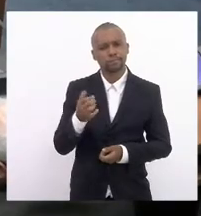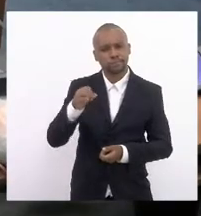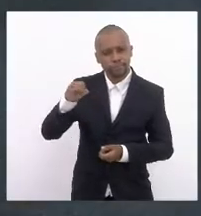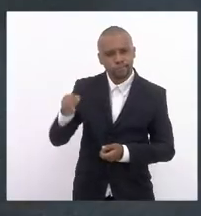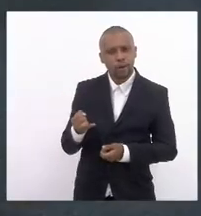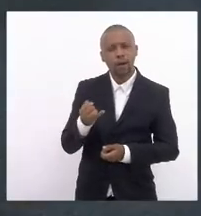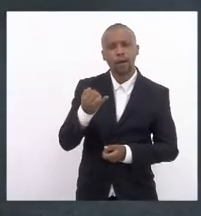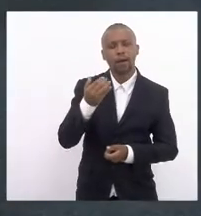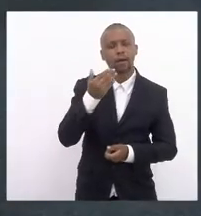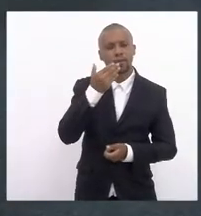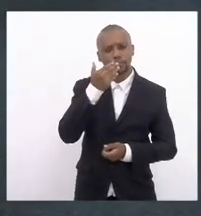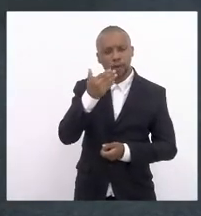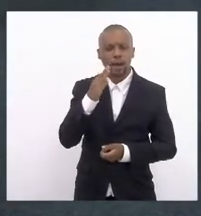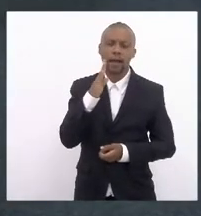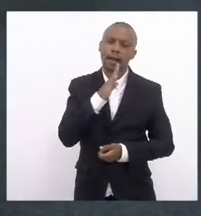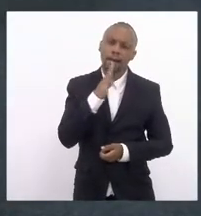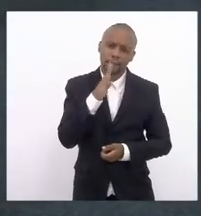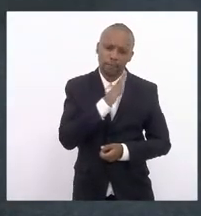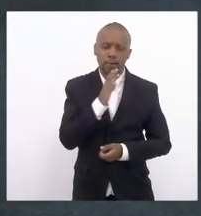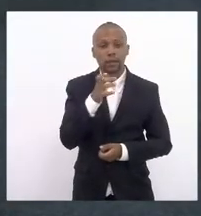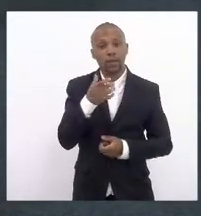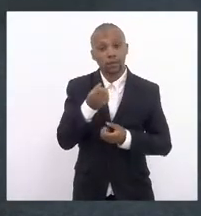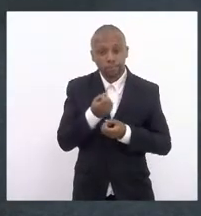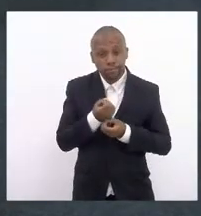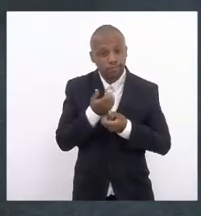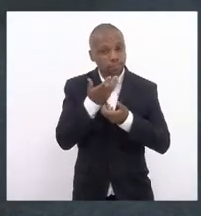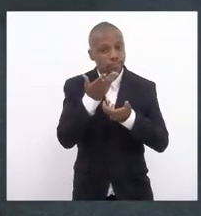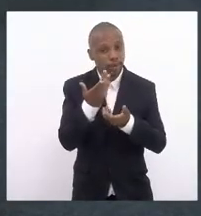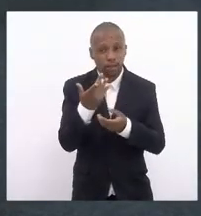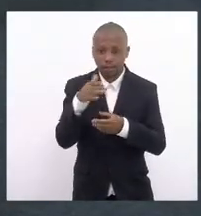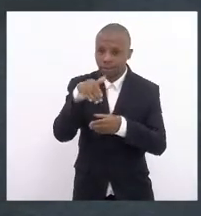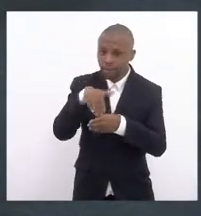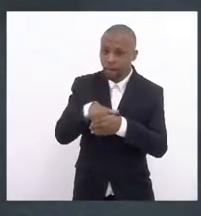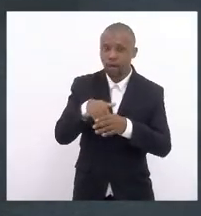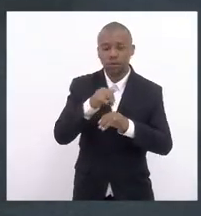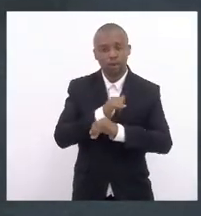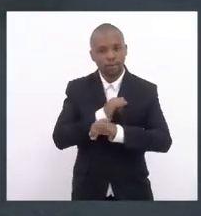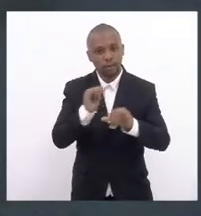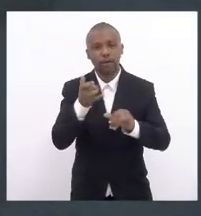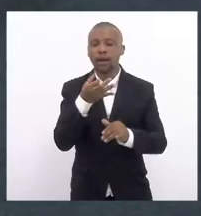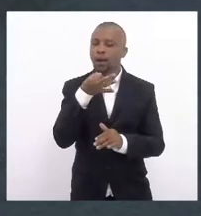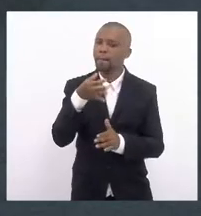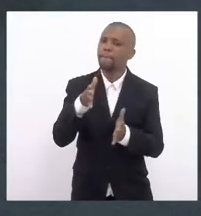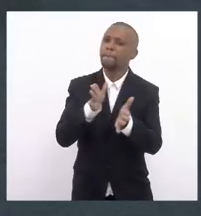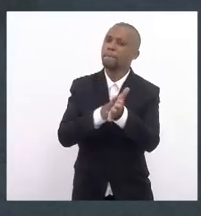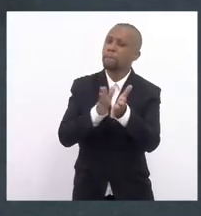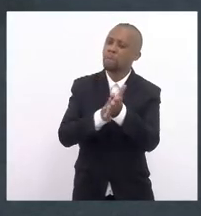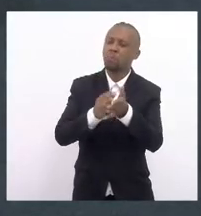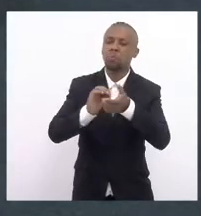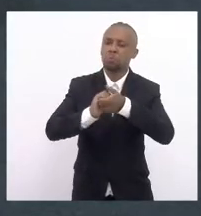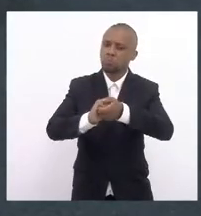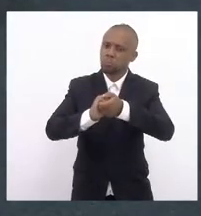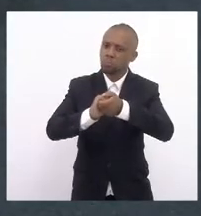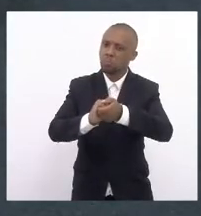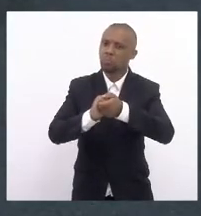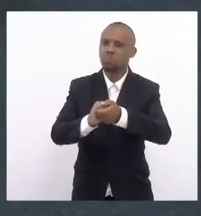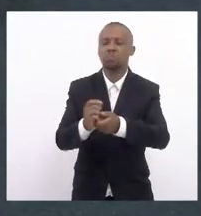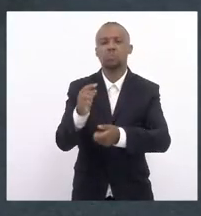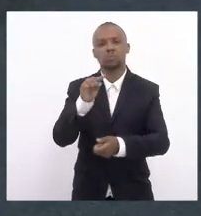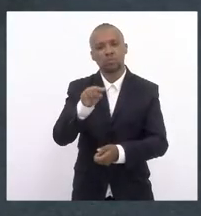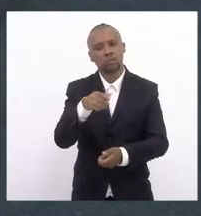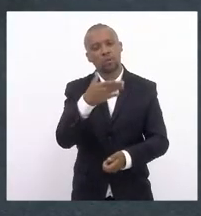rapidamente, eu quero fazer aqui uma declaração de voto, quero elogiar a iniciativa, né, do